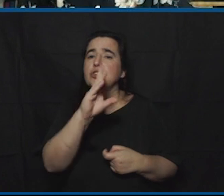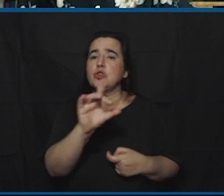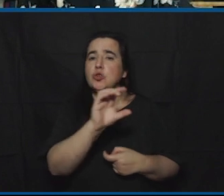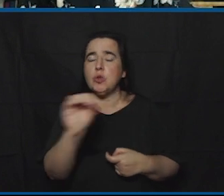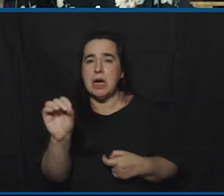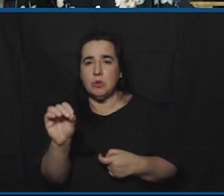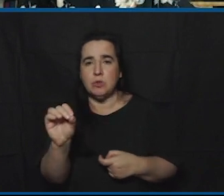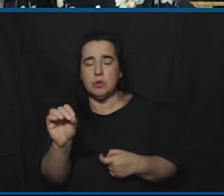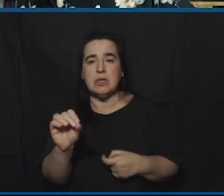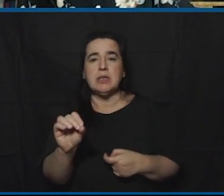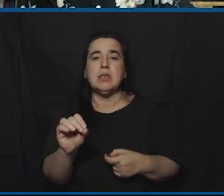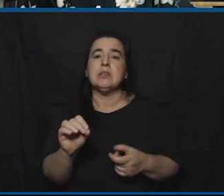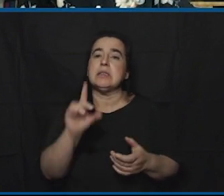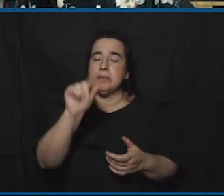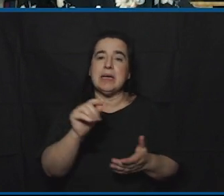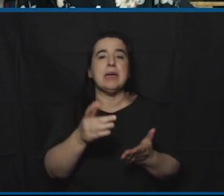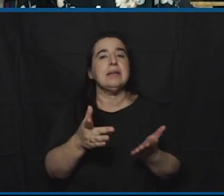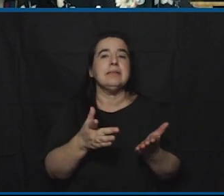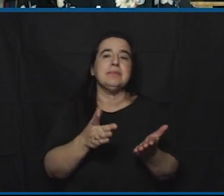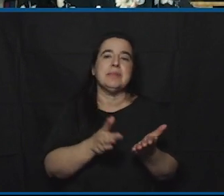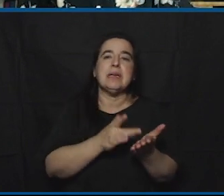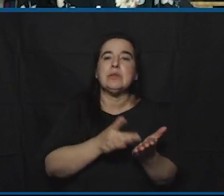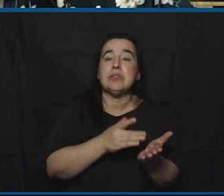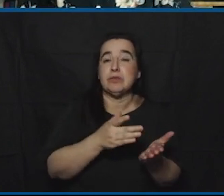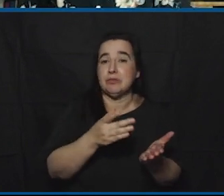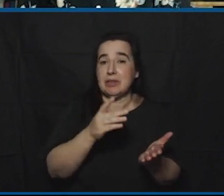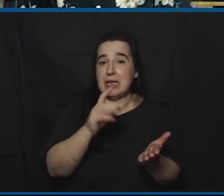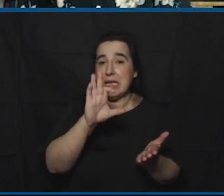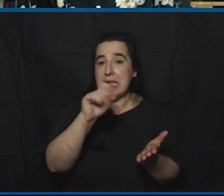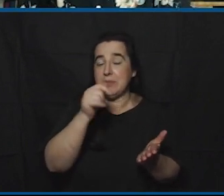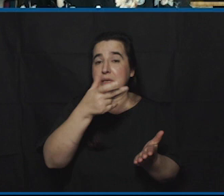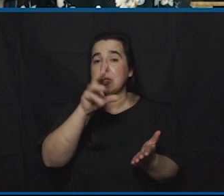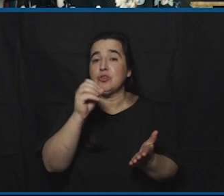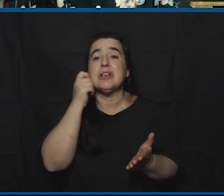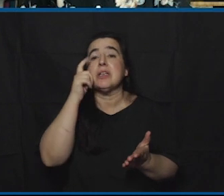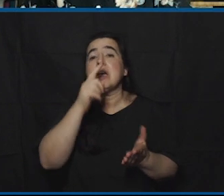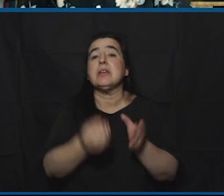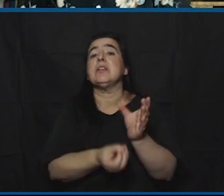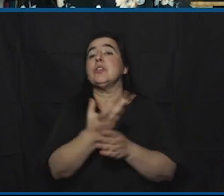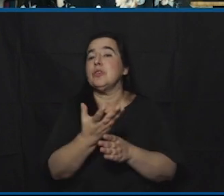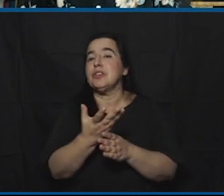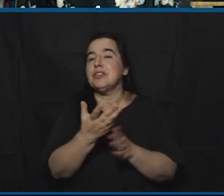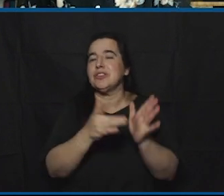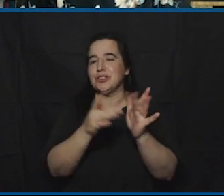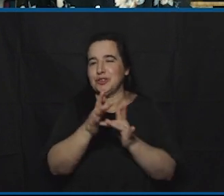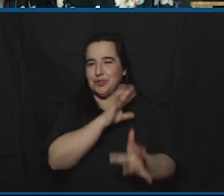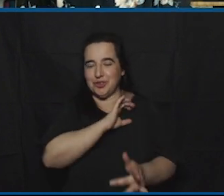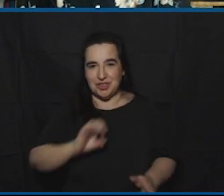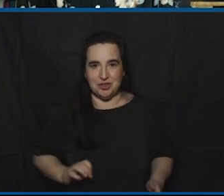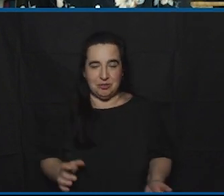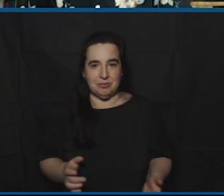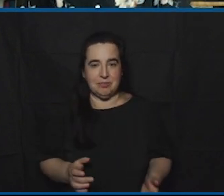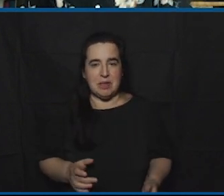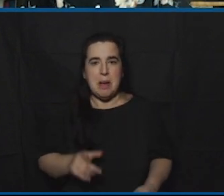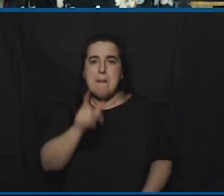de acordo com o autor do livro dos Hebreus, quem é que é o Criador? É o próprio Jesus Cristo. Portanto,